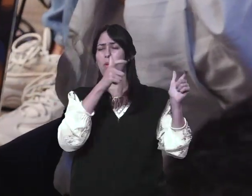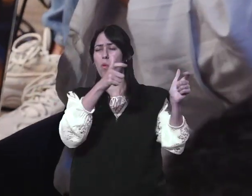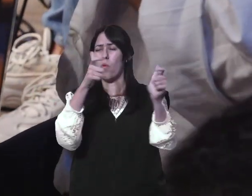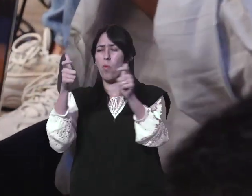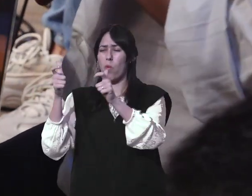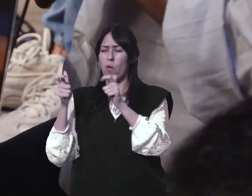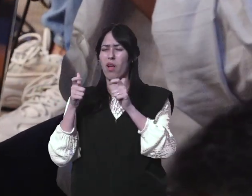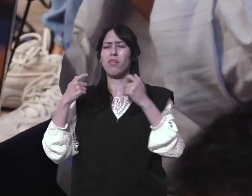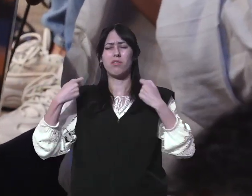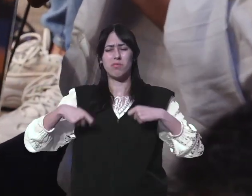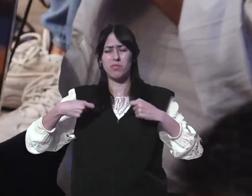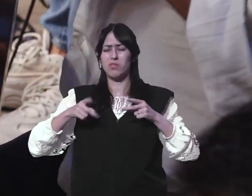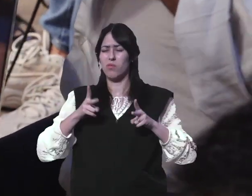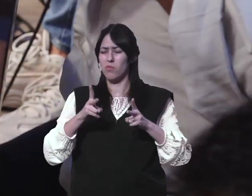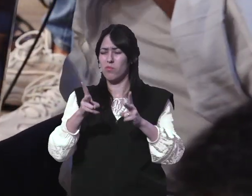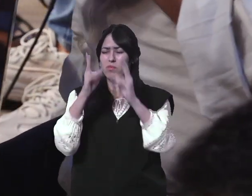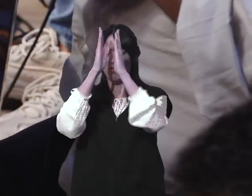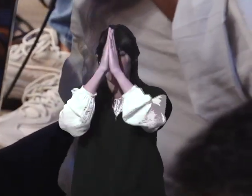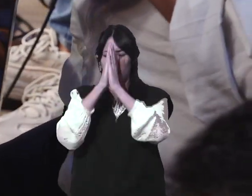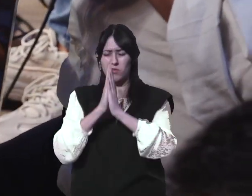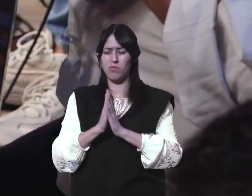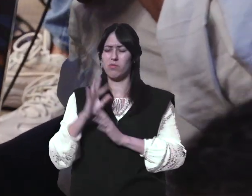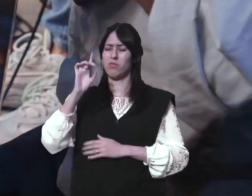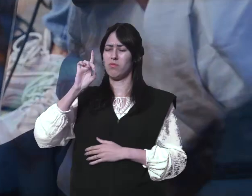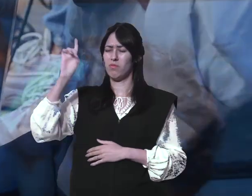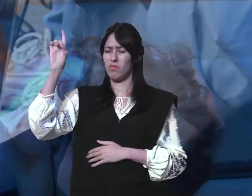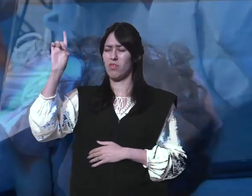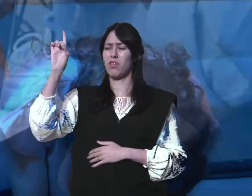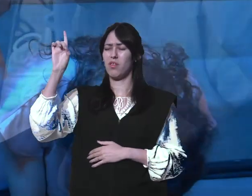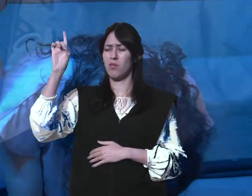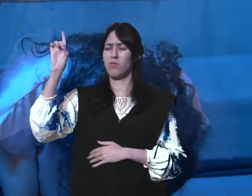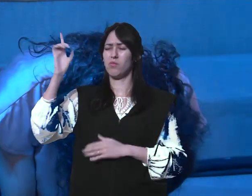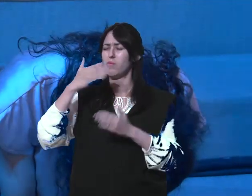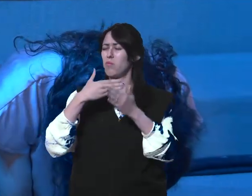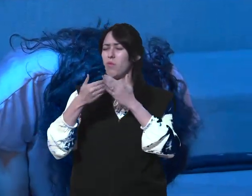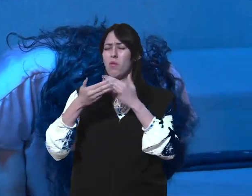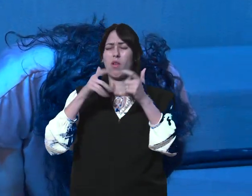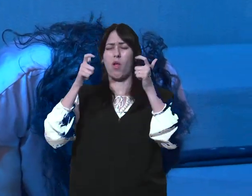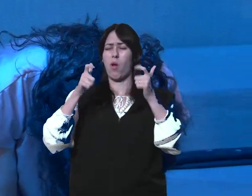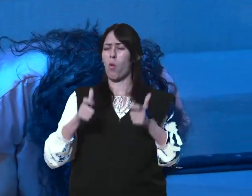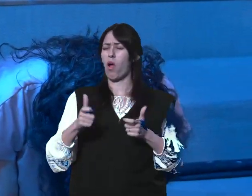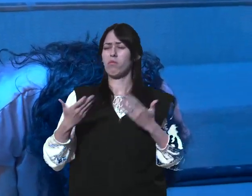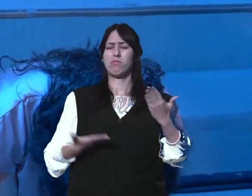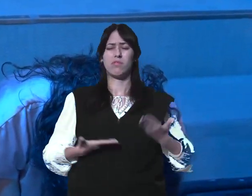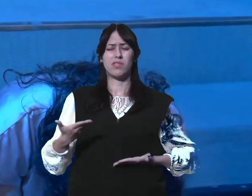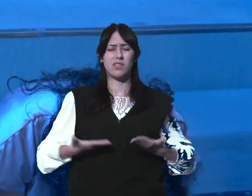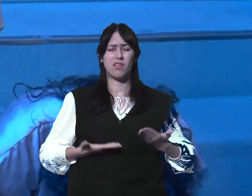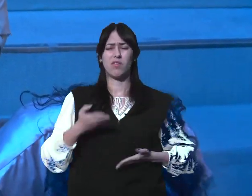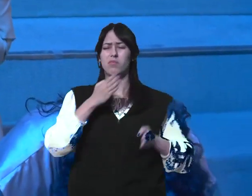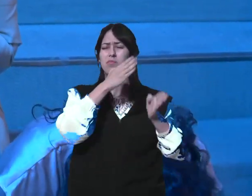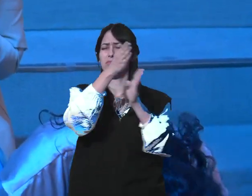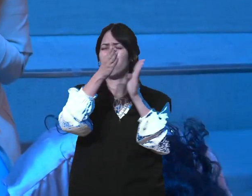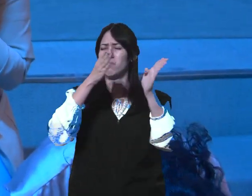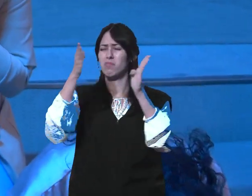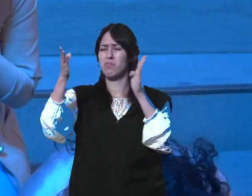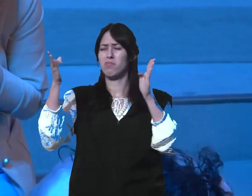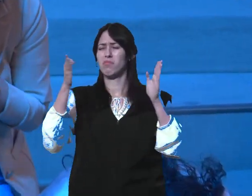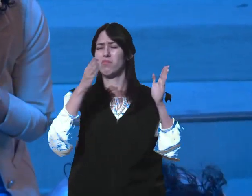de adoração, que ali onde serviremos seja um ambiente de